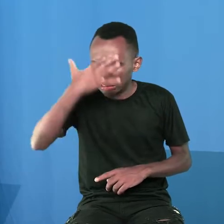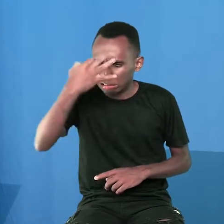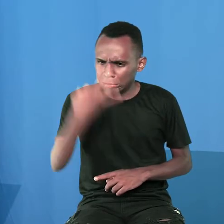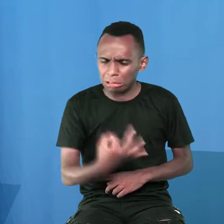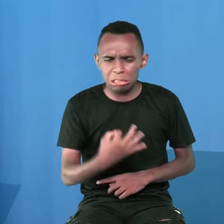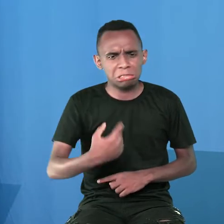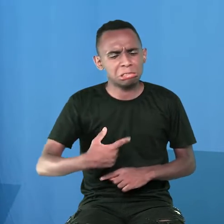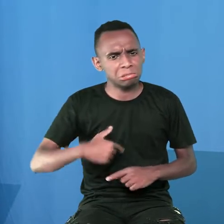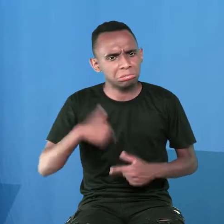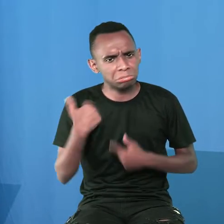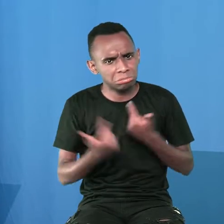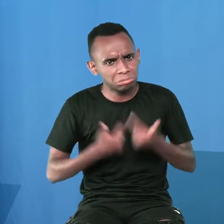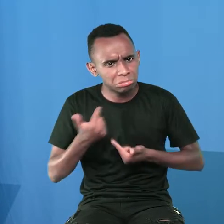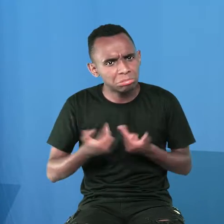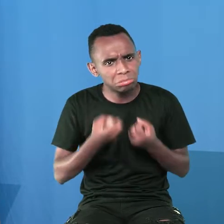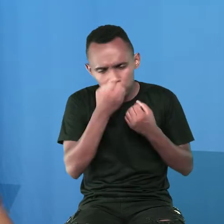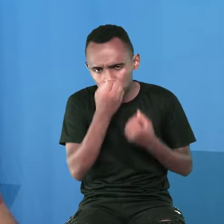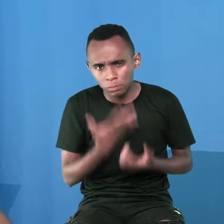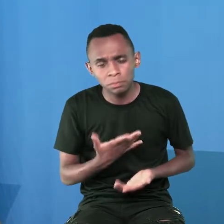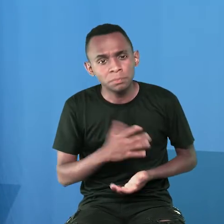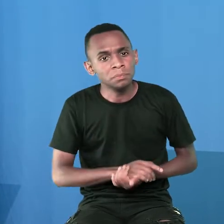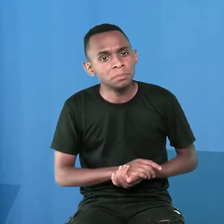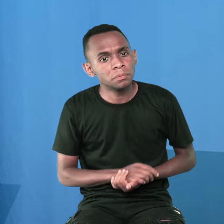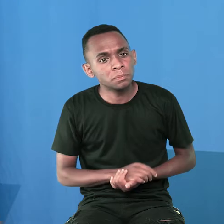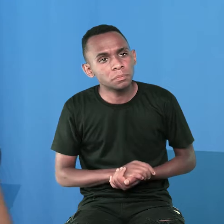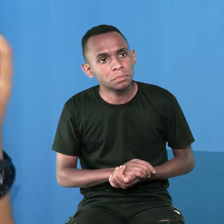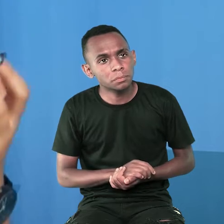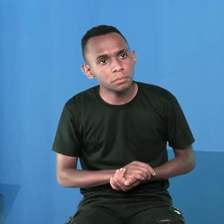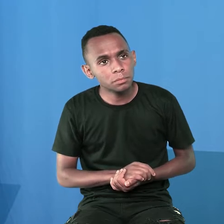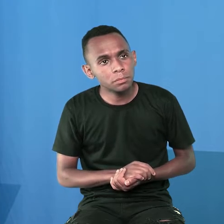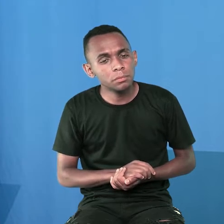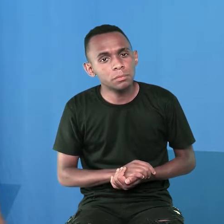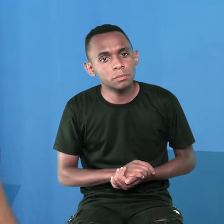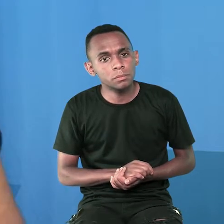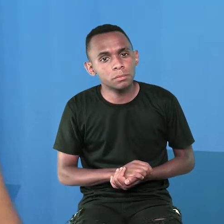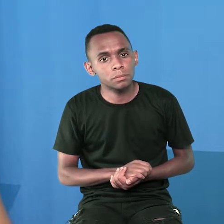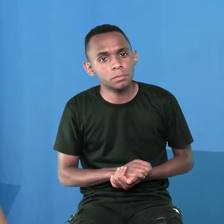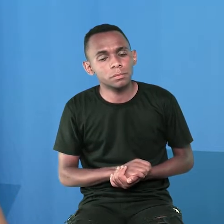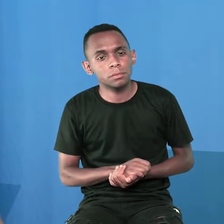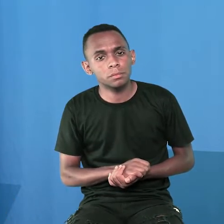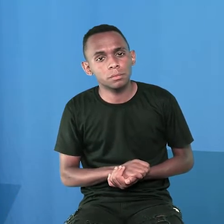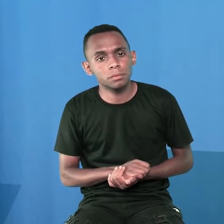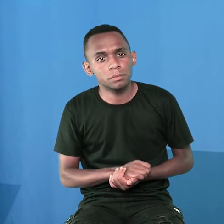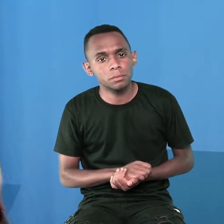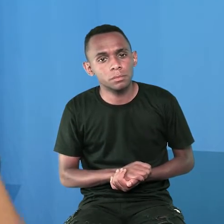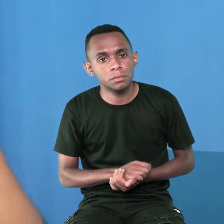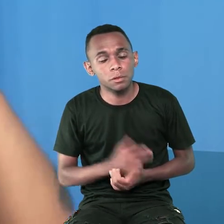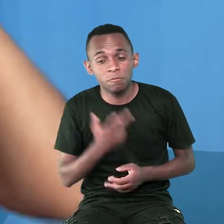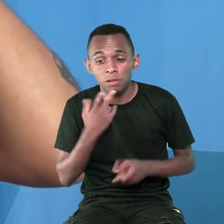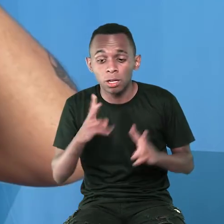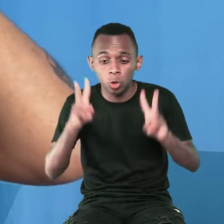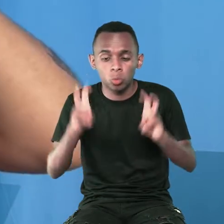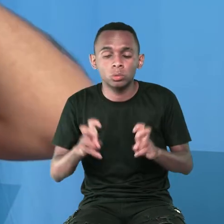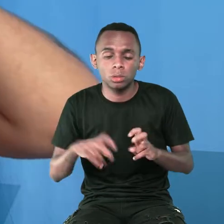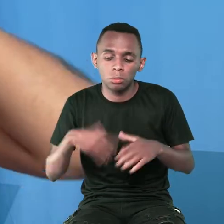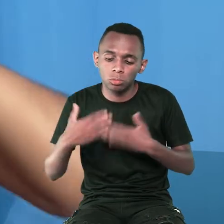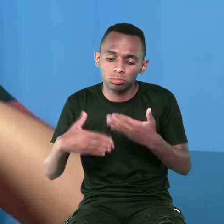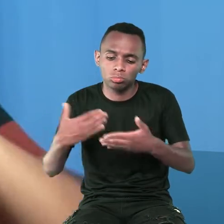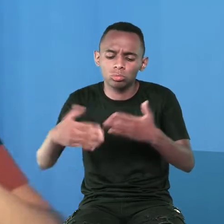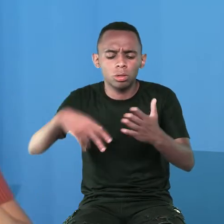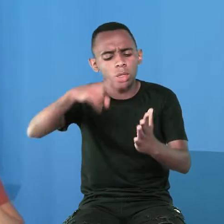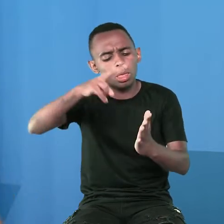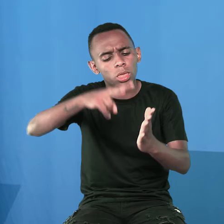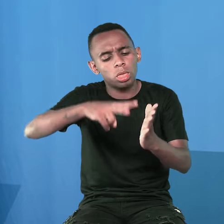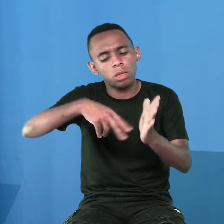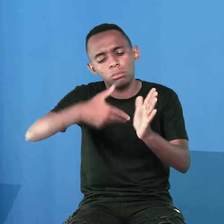muito decidida. E falando assim, né, nessa questão da fluidez da